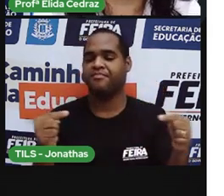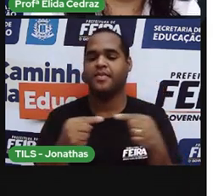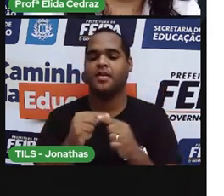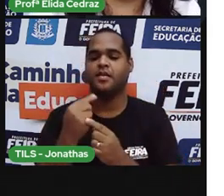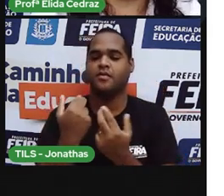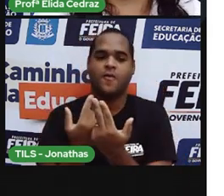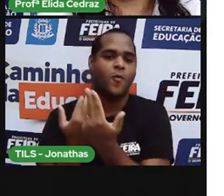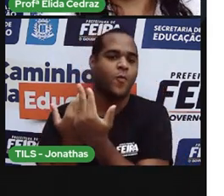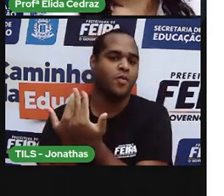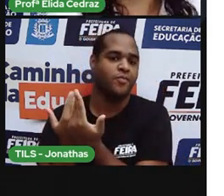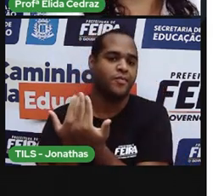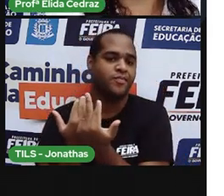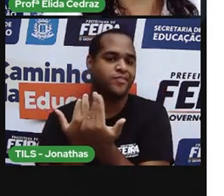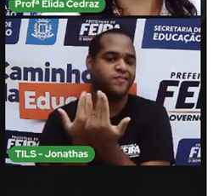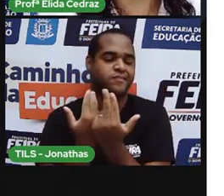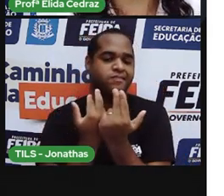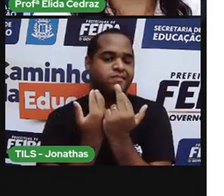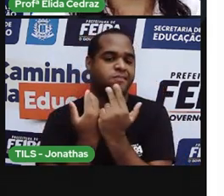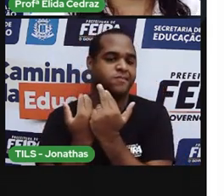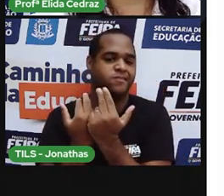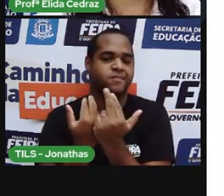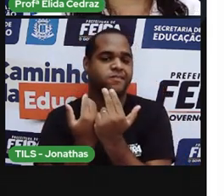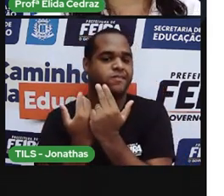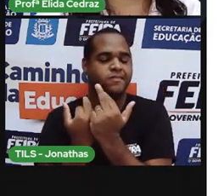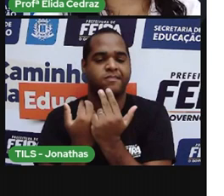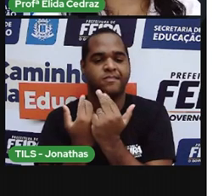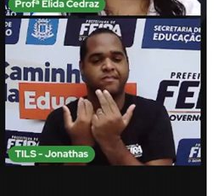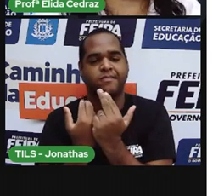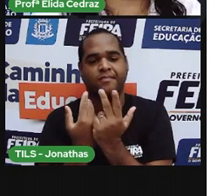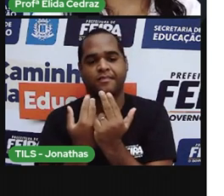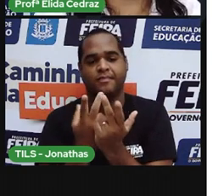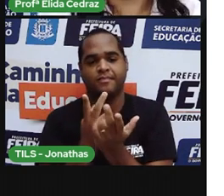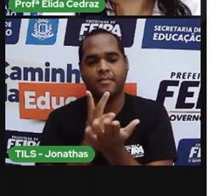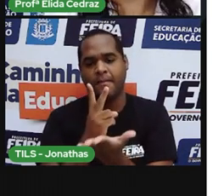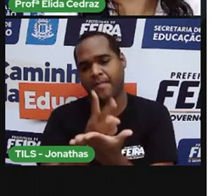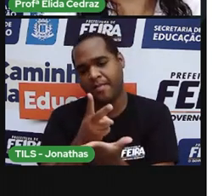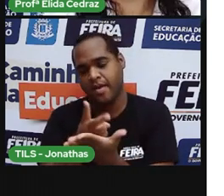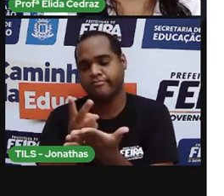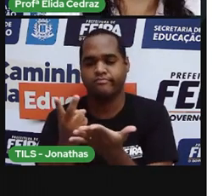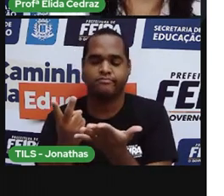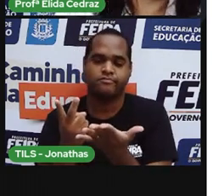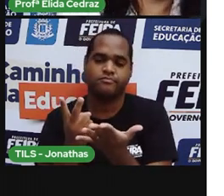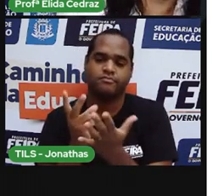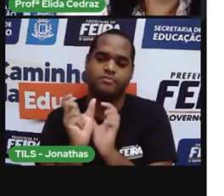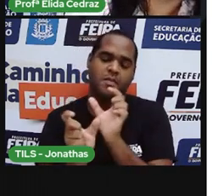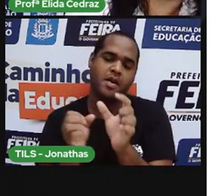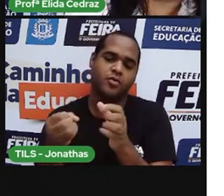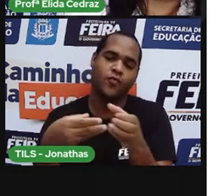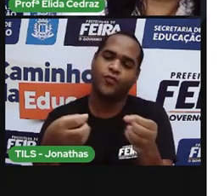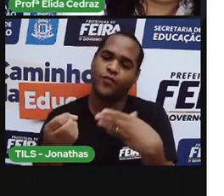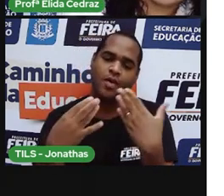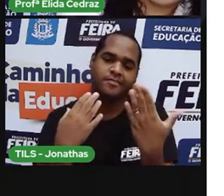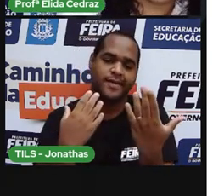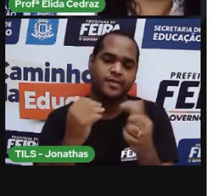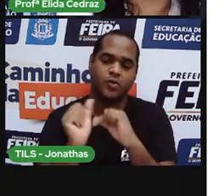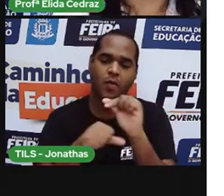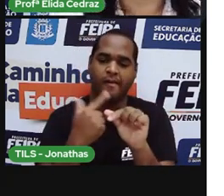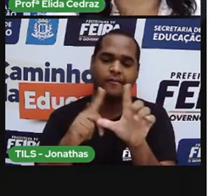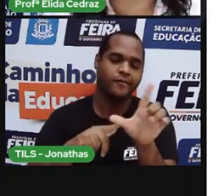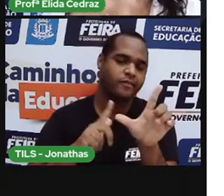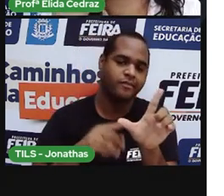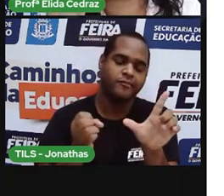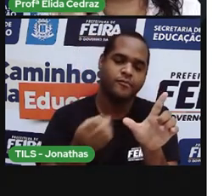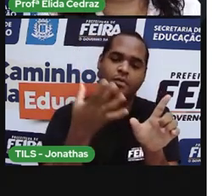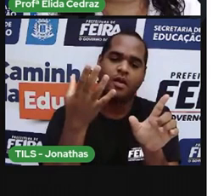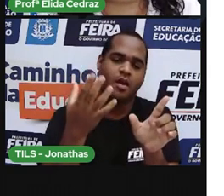praticamente idênticas. Mas nós vamos formar palavrinhas novas mudando a letra inicial,